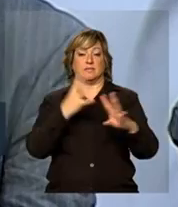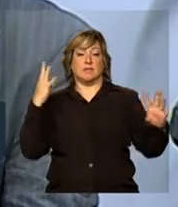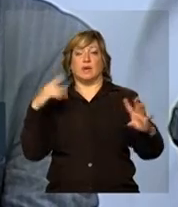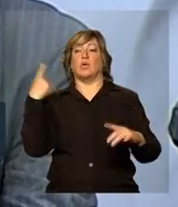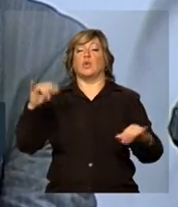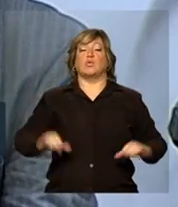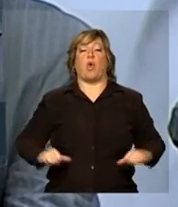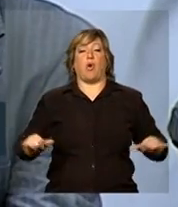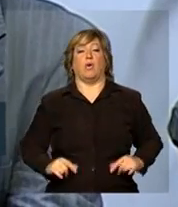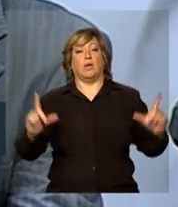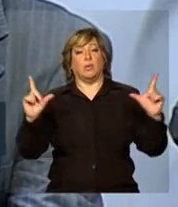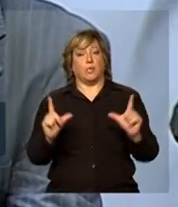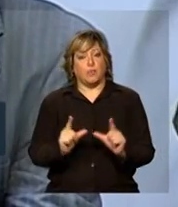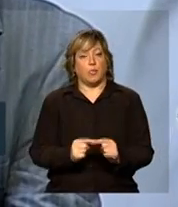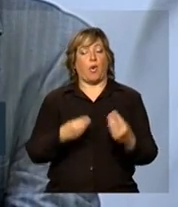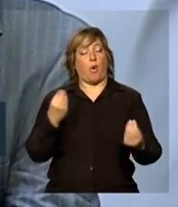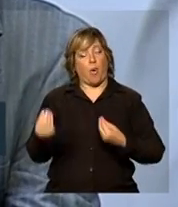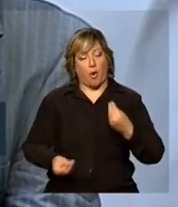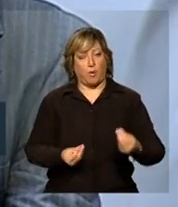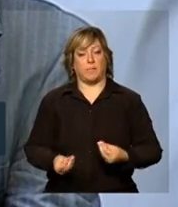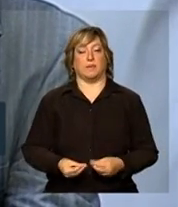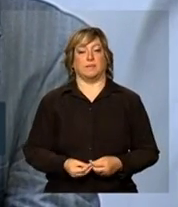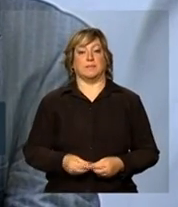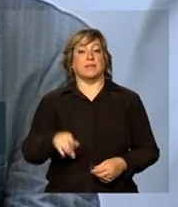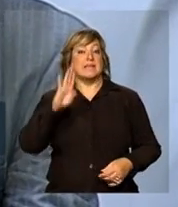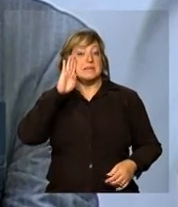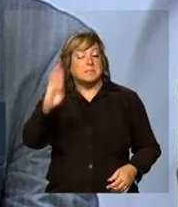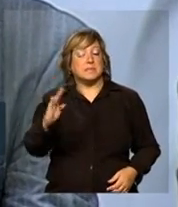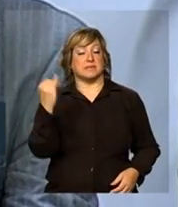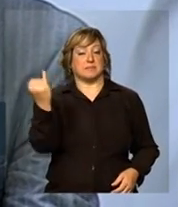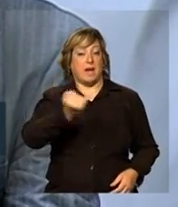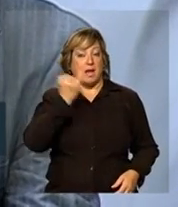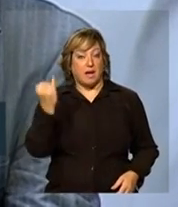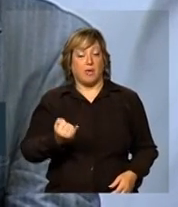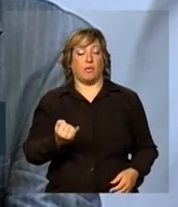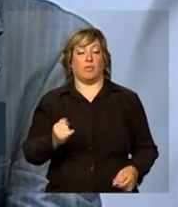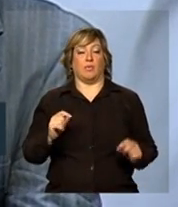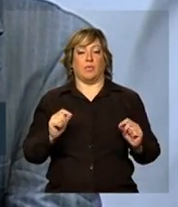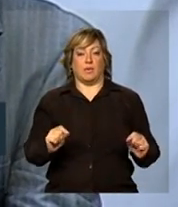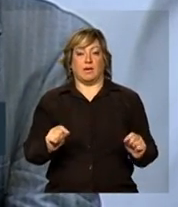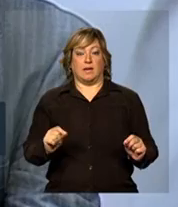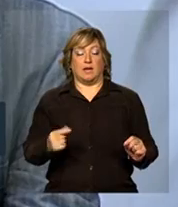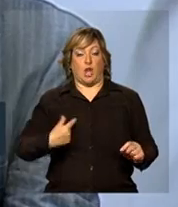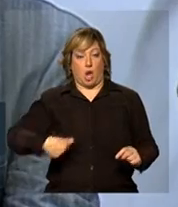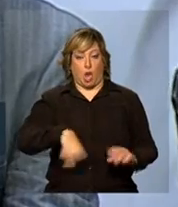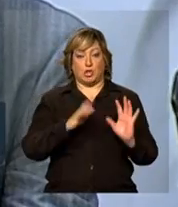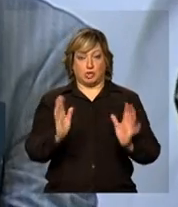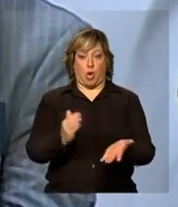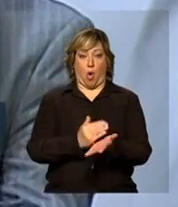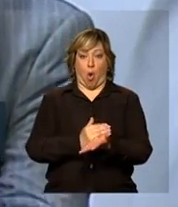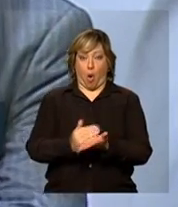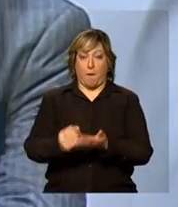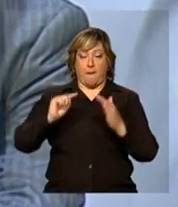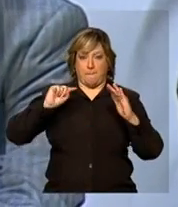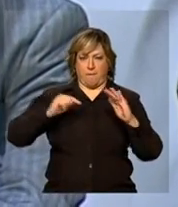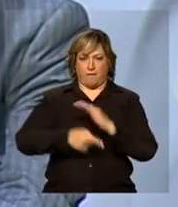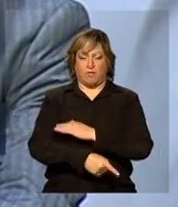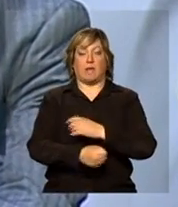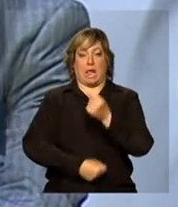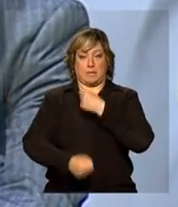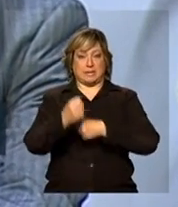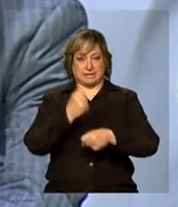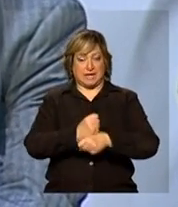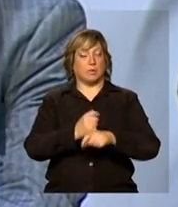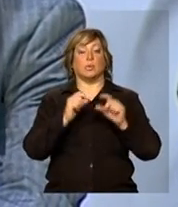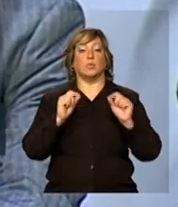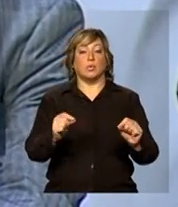do Sistema Nacional de Transplantes. E uma das estratégias fundamentais para isso, que nós começamos a intensificar em 2011,